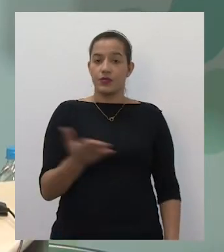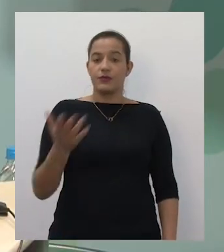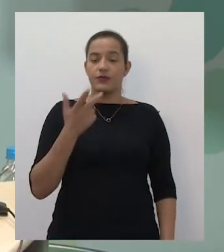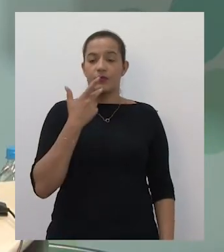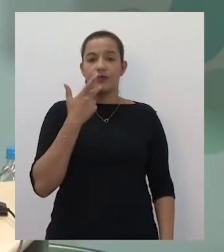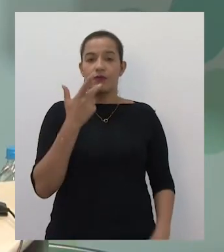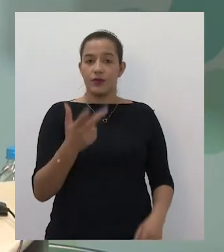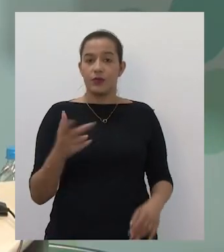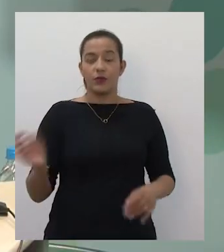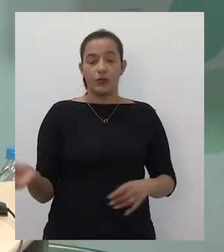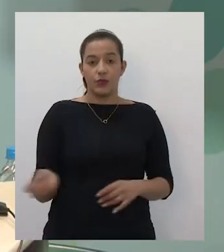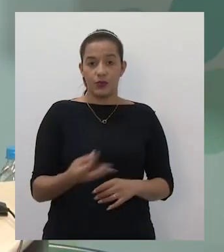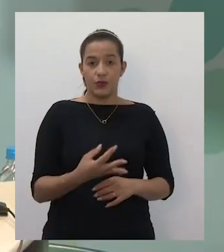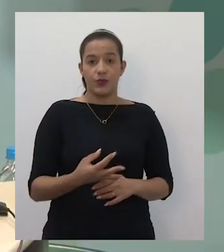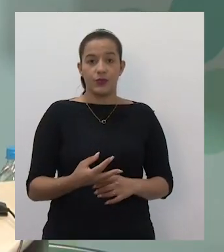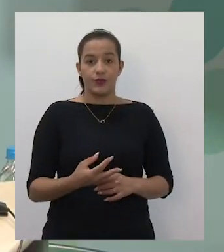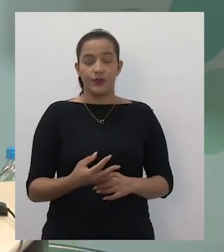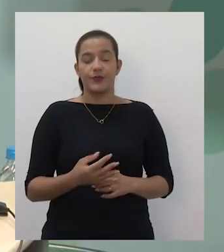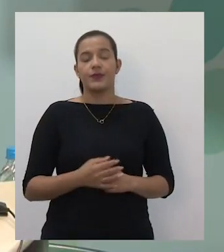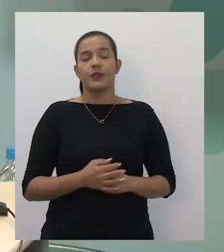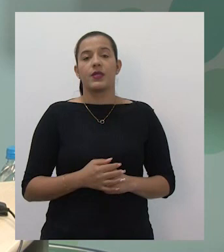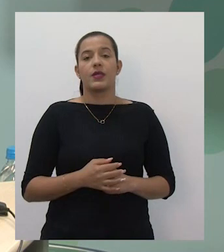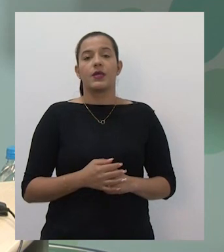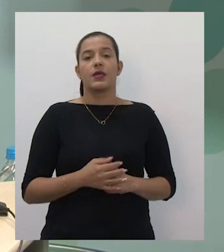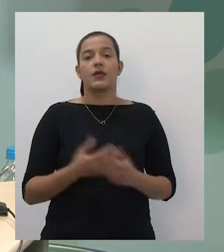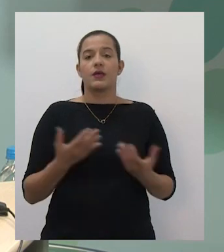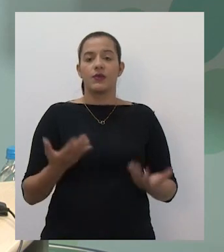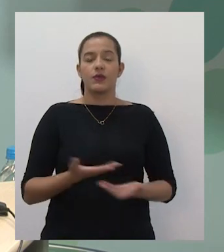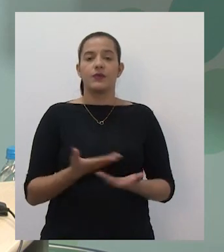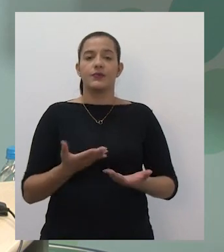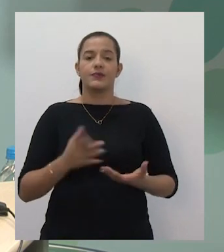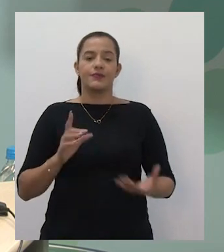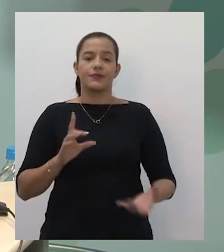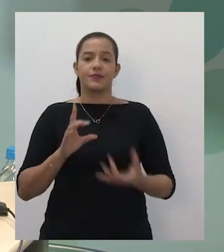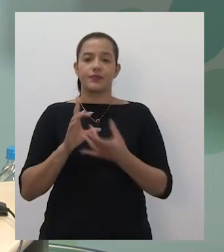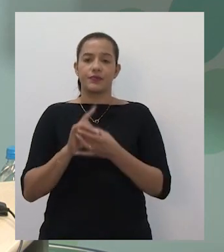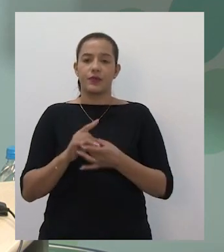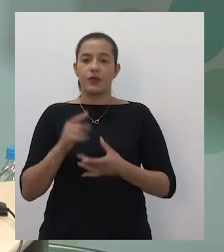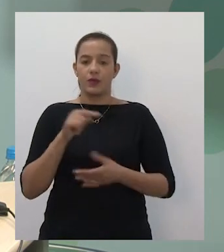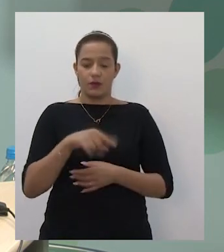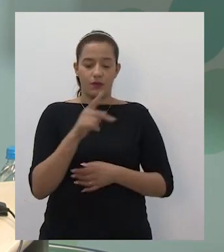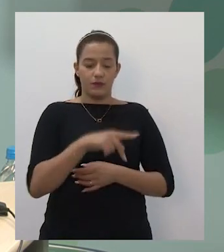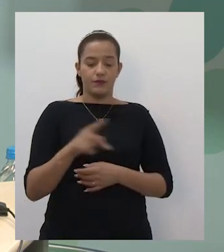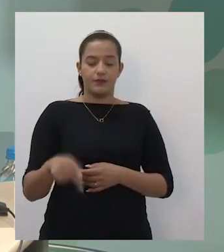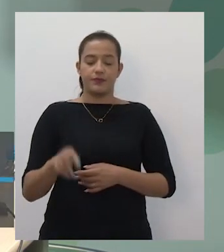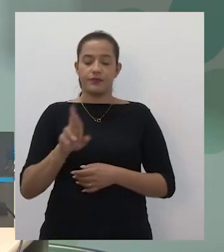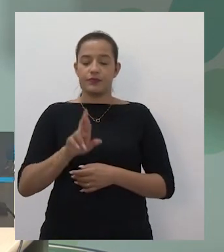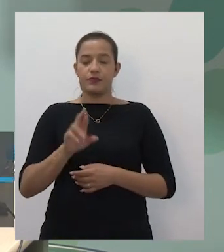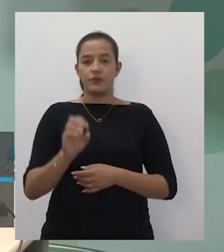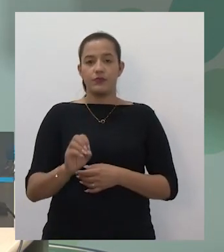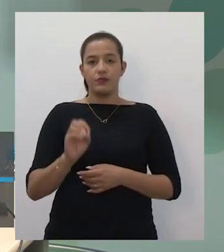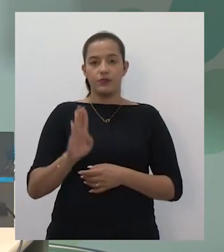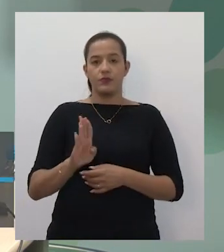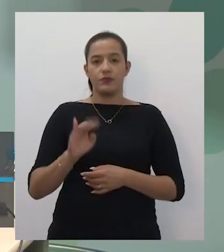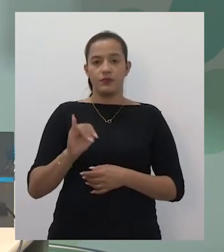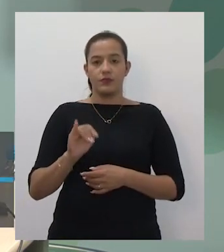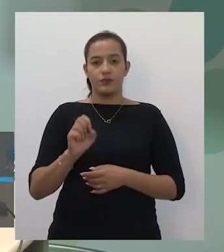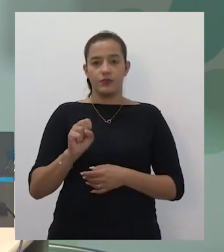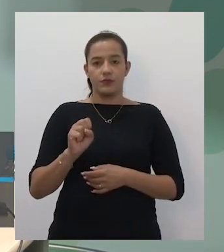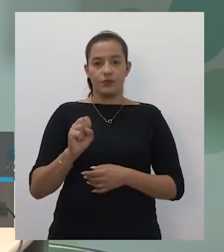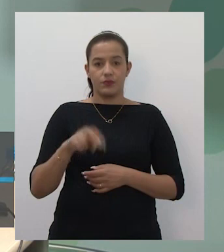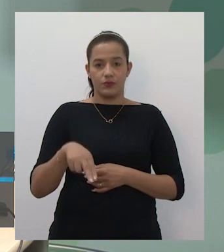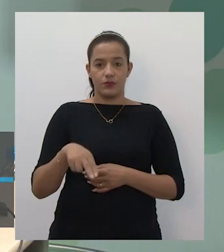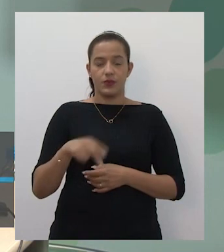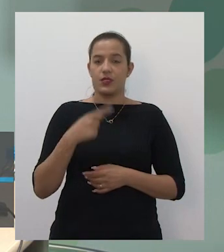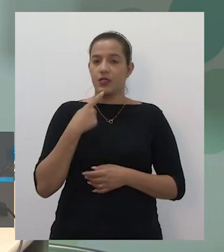né? Lógico, uma competência e abertura ao novo, mas em especial, né, o professor Robson colocou aqui no chat uma coisa interessante. Ele disse